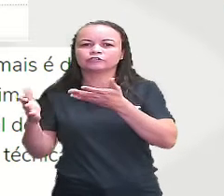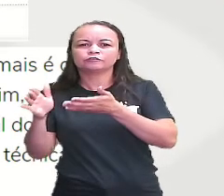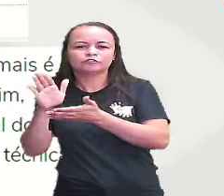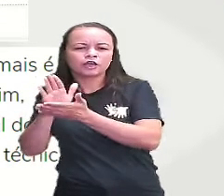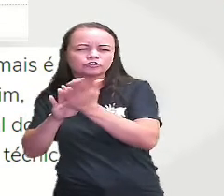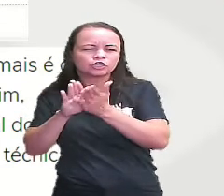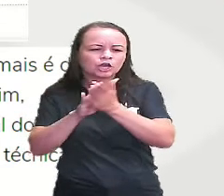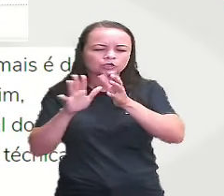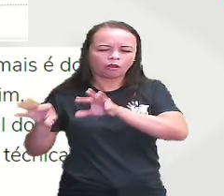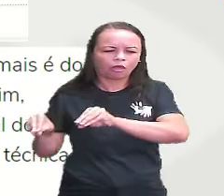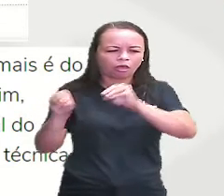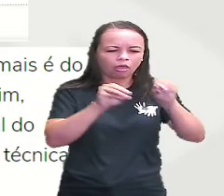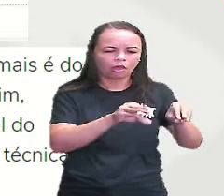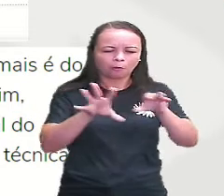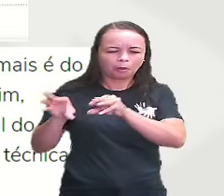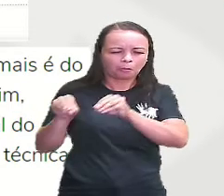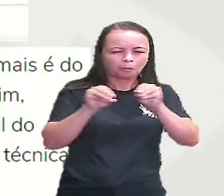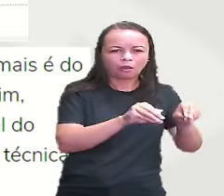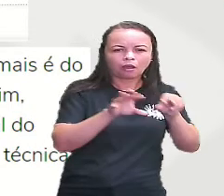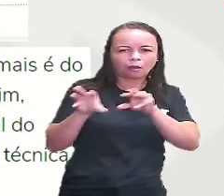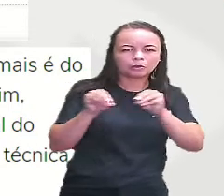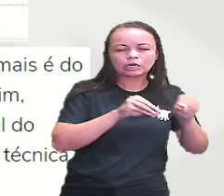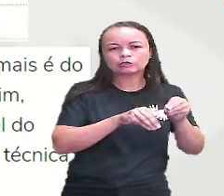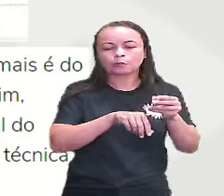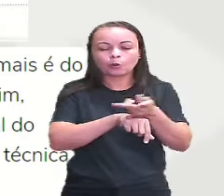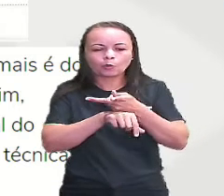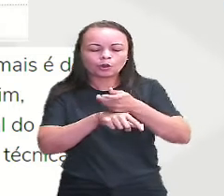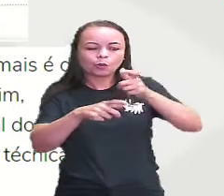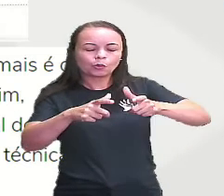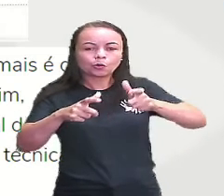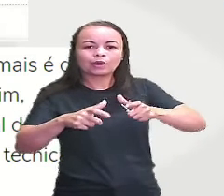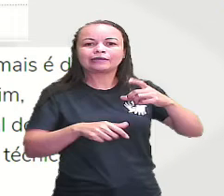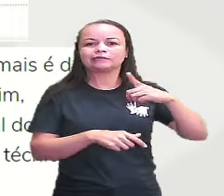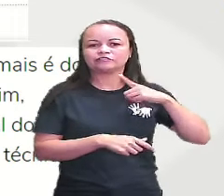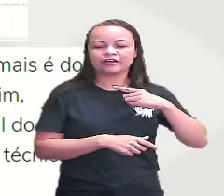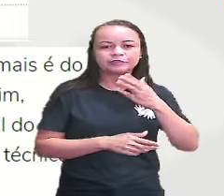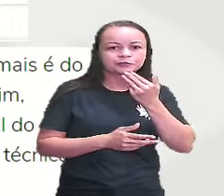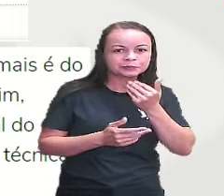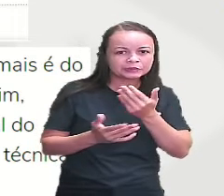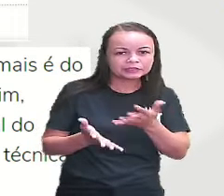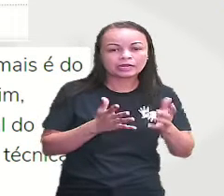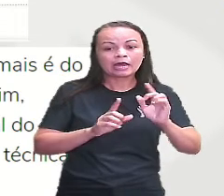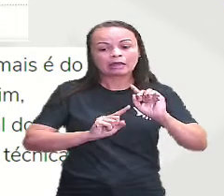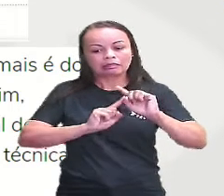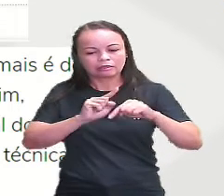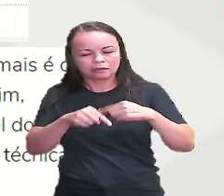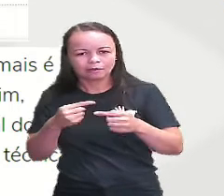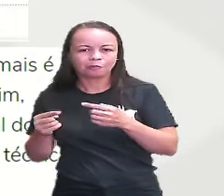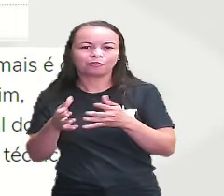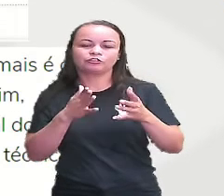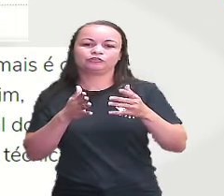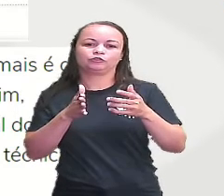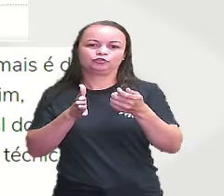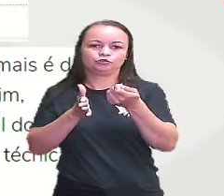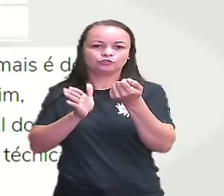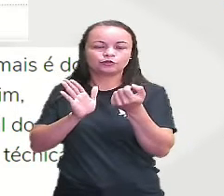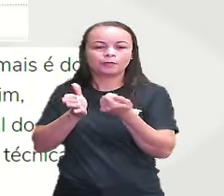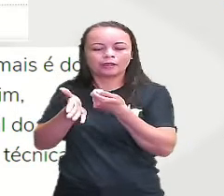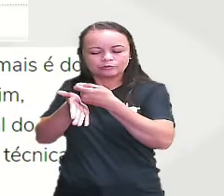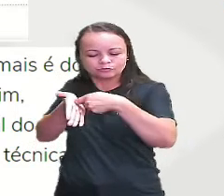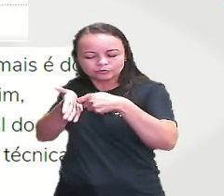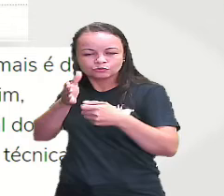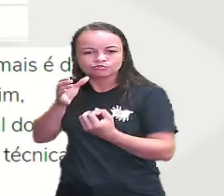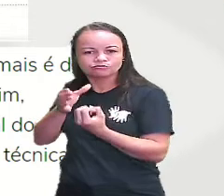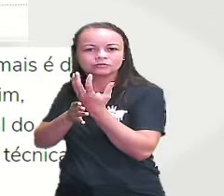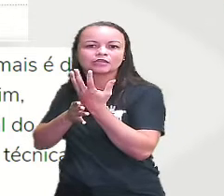sempre buscando um lugar para morar e alimento, né? Que era a caça. Depois veio o surgimento da escrita, foi quando começou